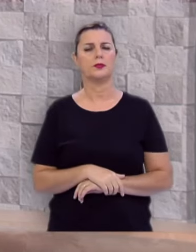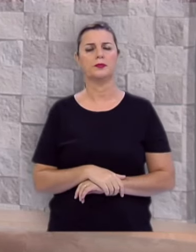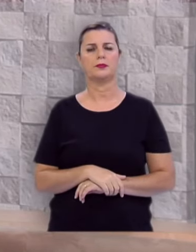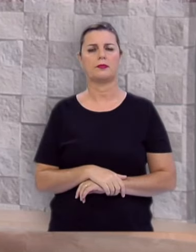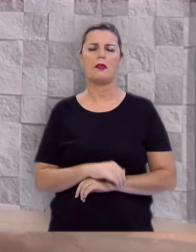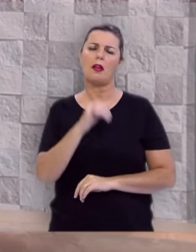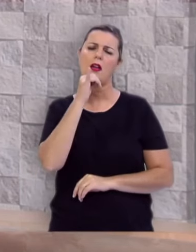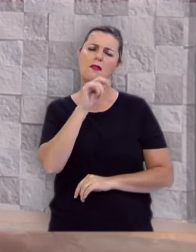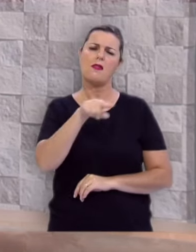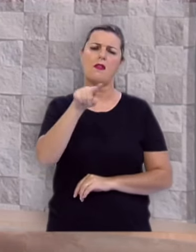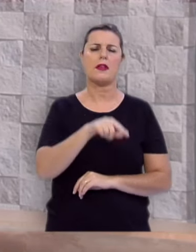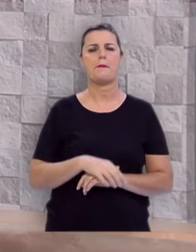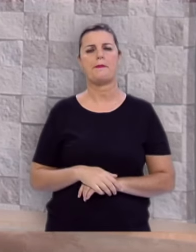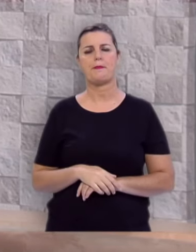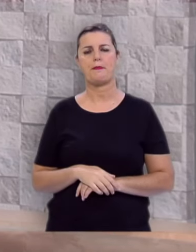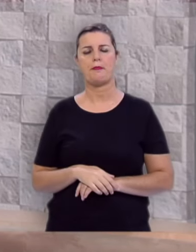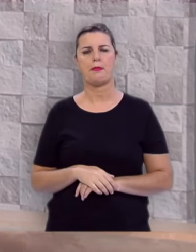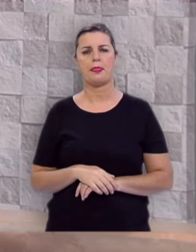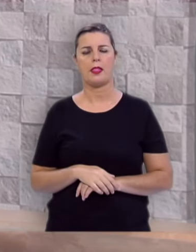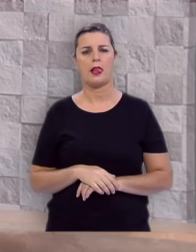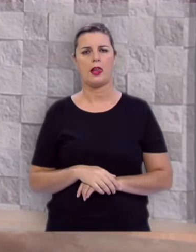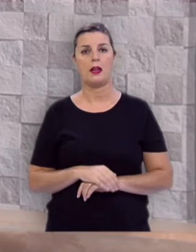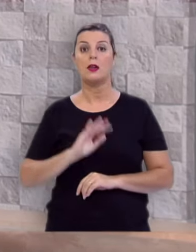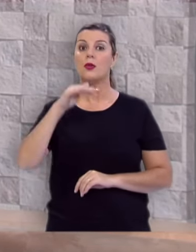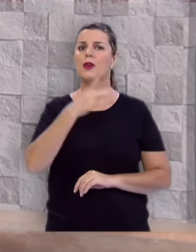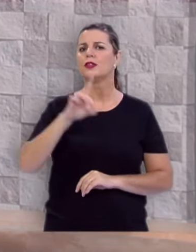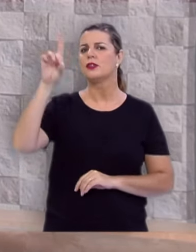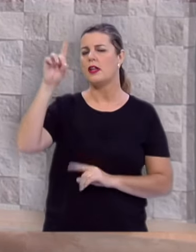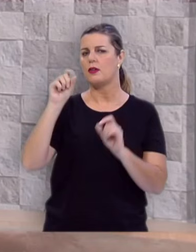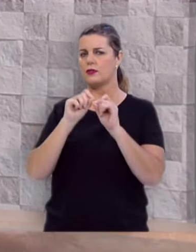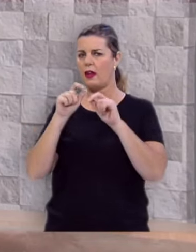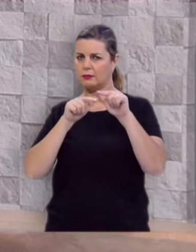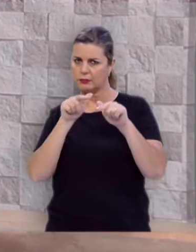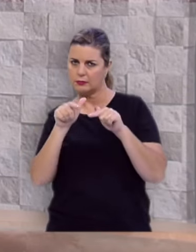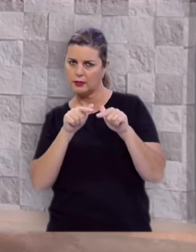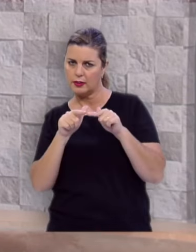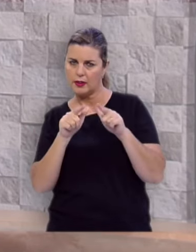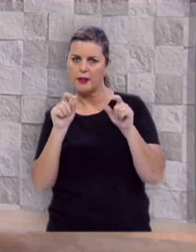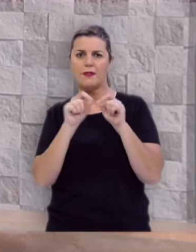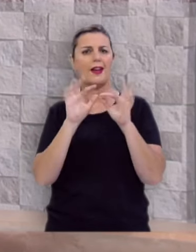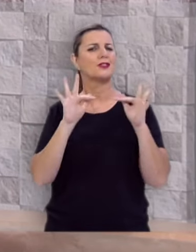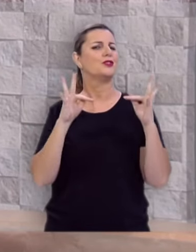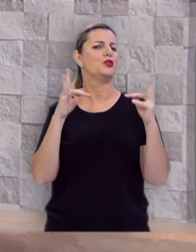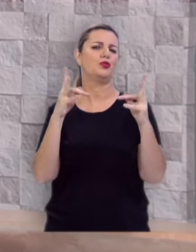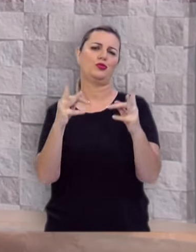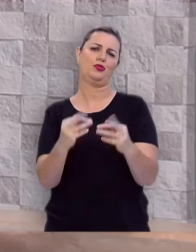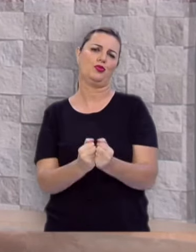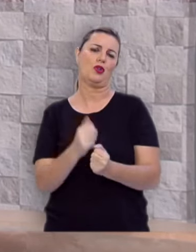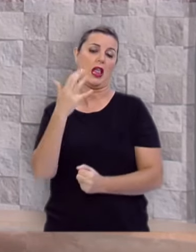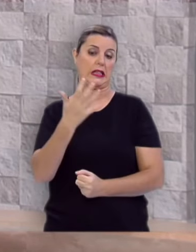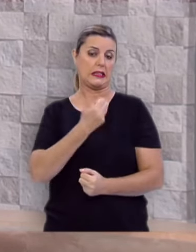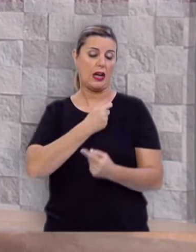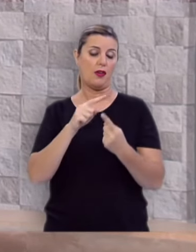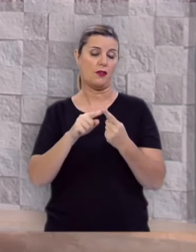eterna. Deixa eu dizer algo a você. Quando Deus faz uma obra, Ele faz por completo.